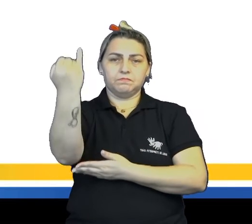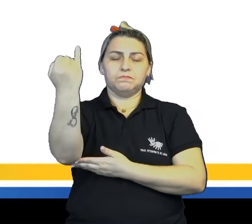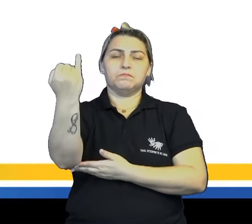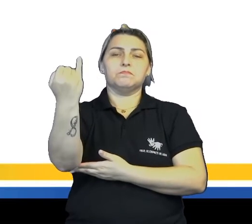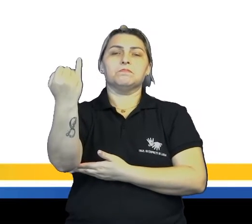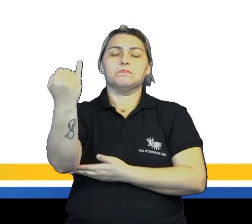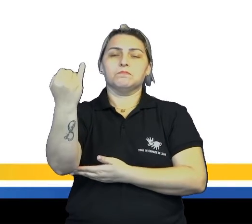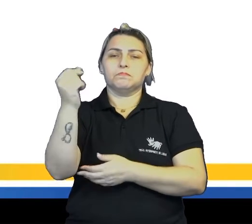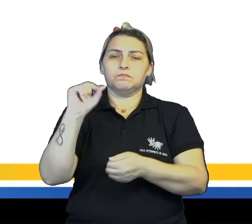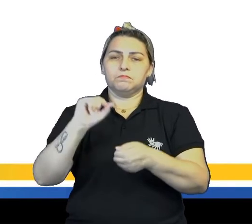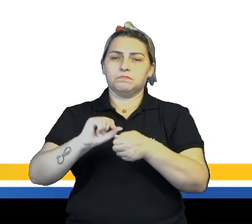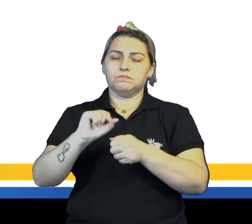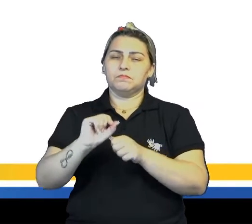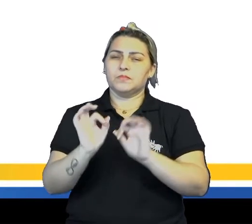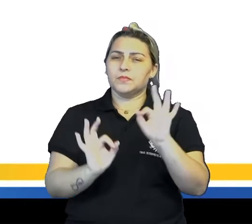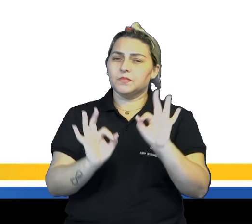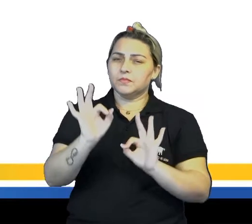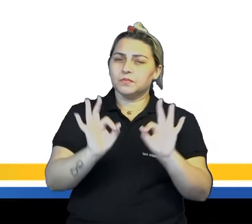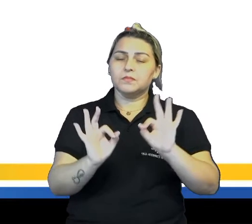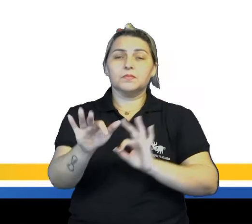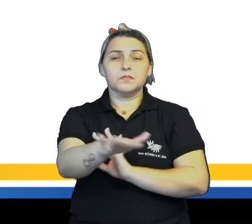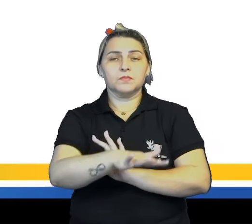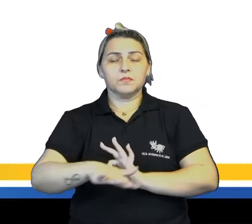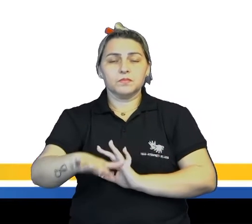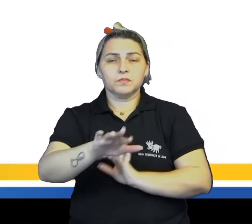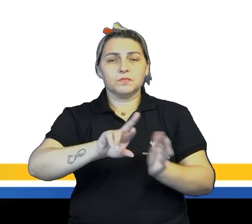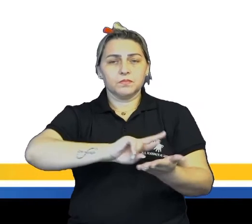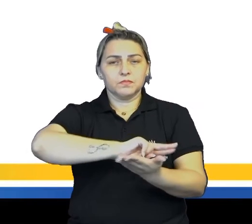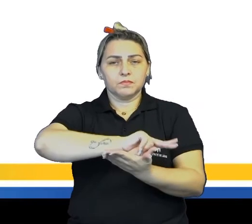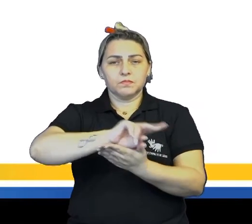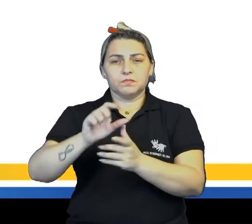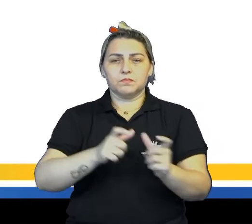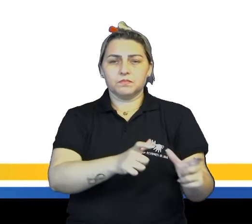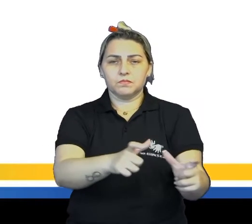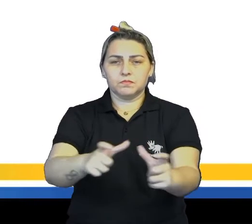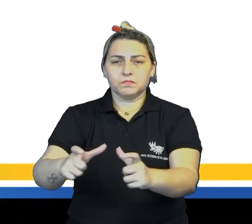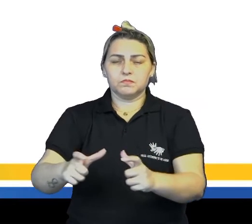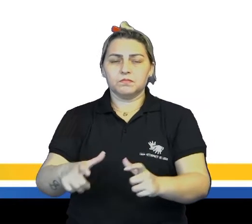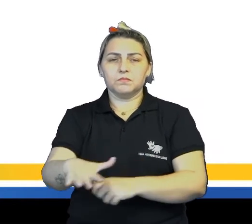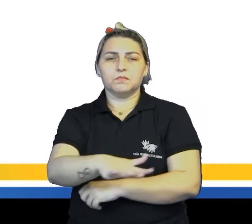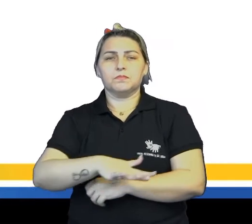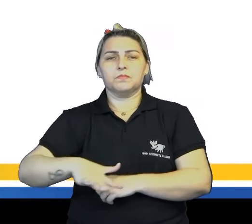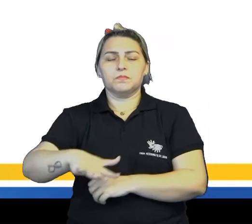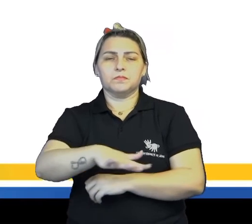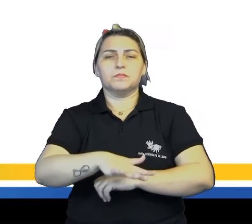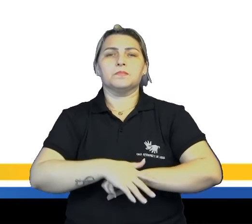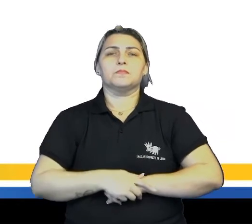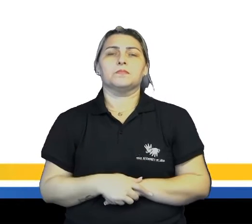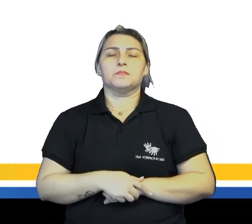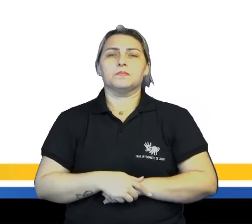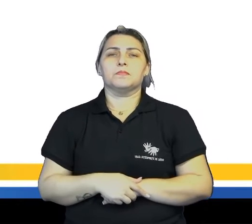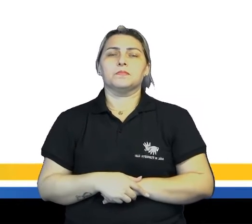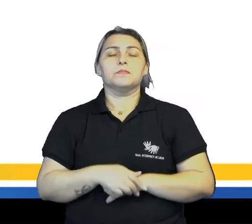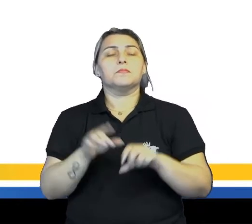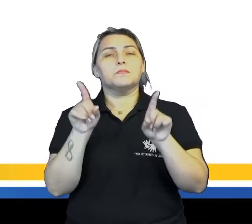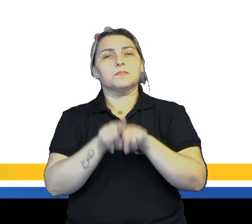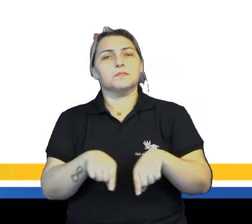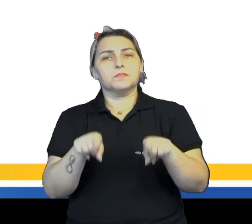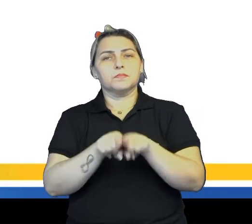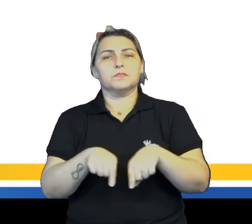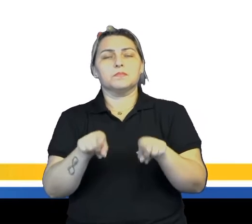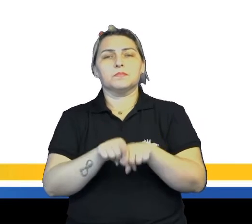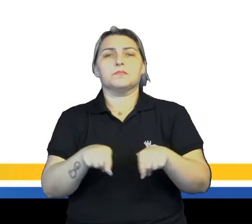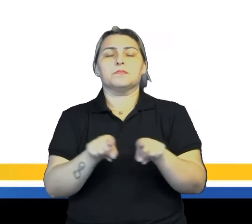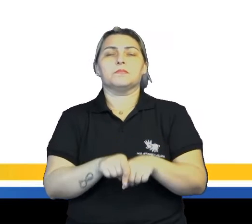a construção das sociedades em diversos espaços sociais. É através